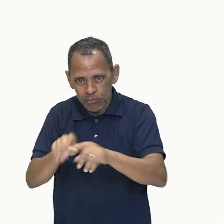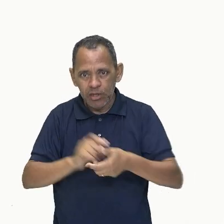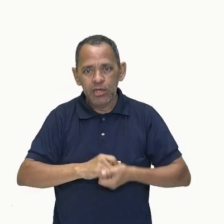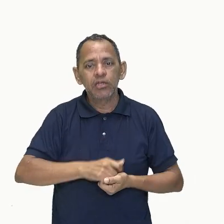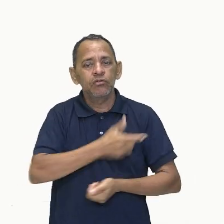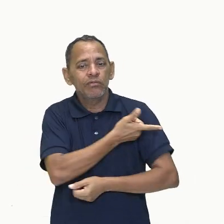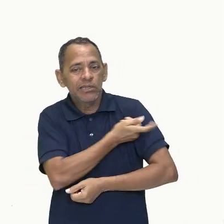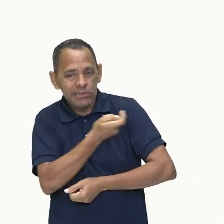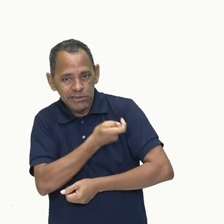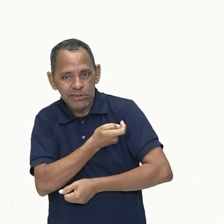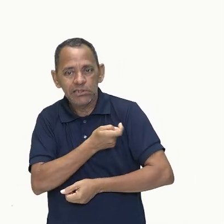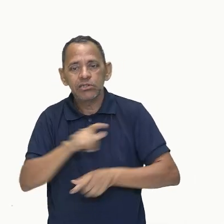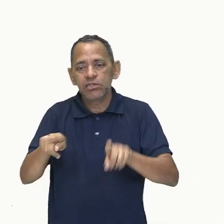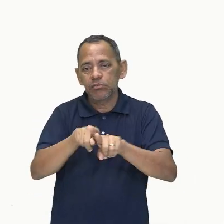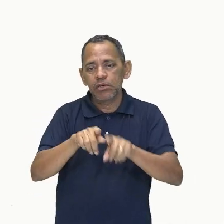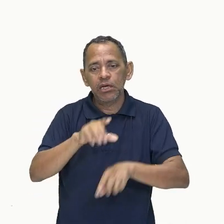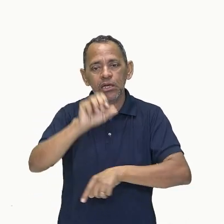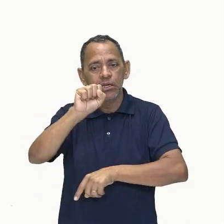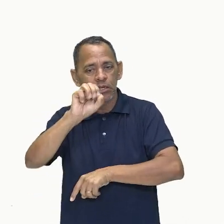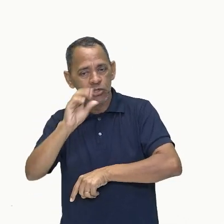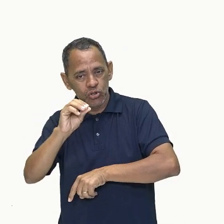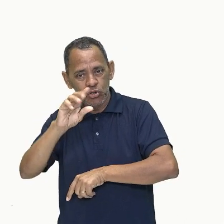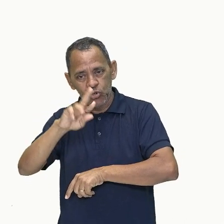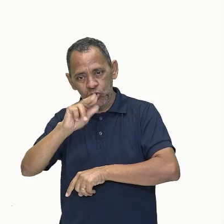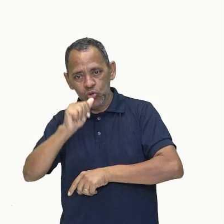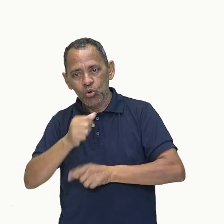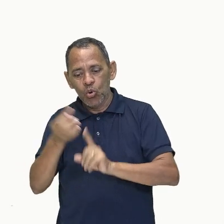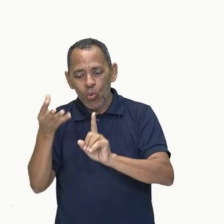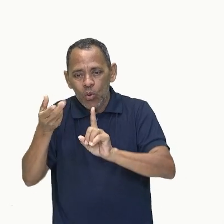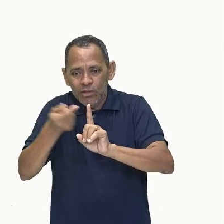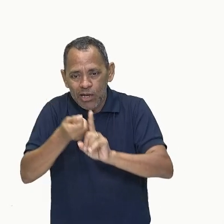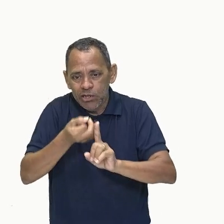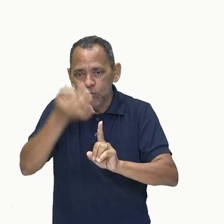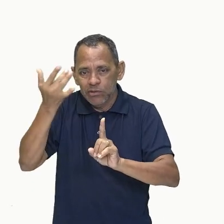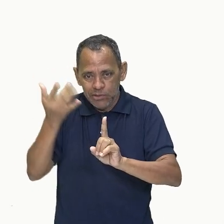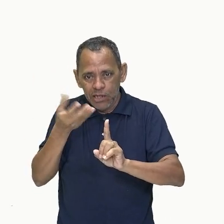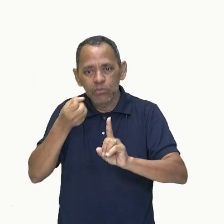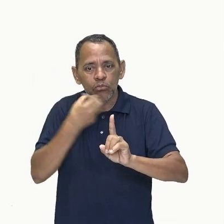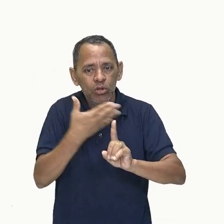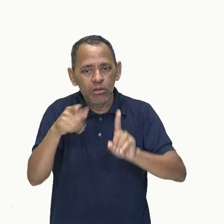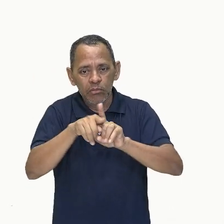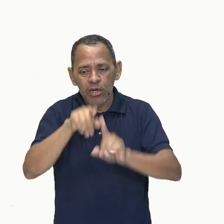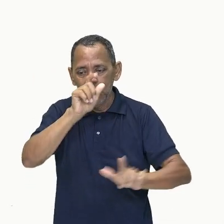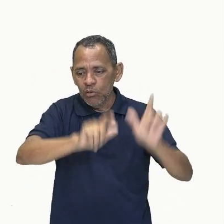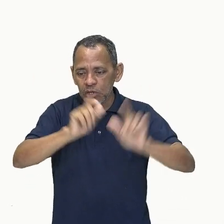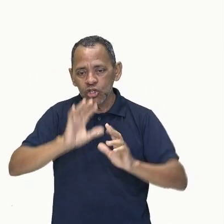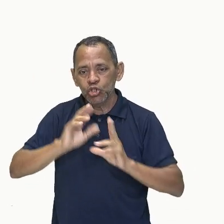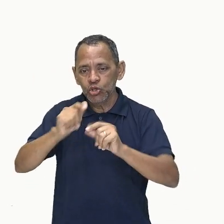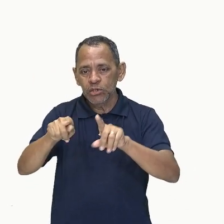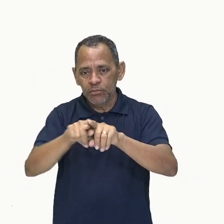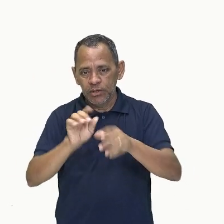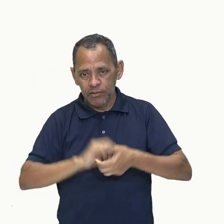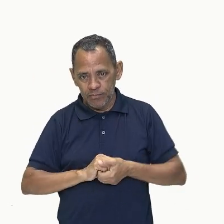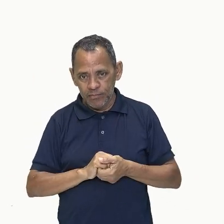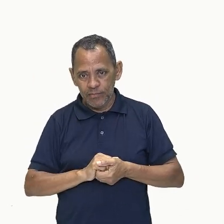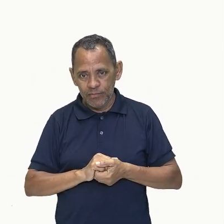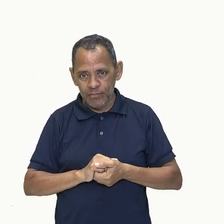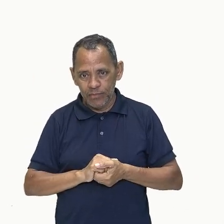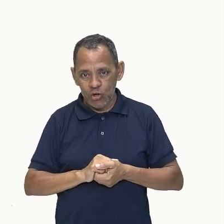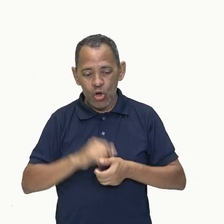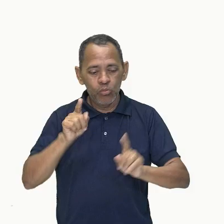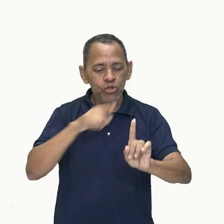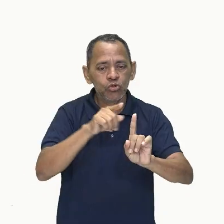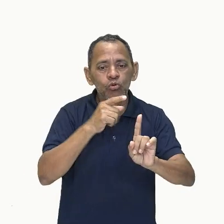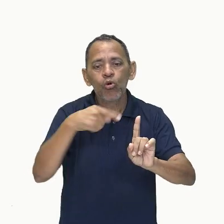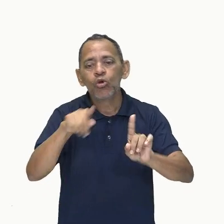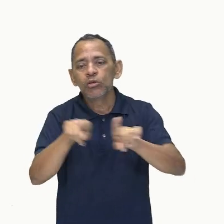de vacinas e soros, com qualidade e em quantidade suficiente para toda a população. Um outro objetivo